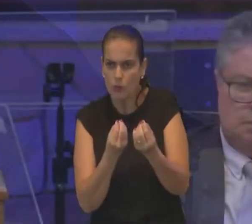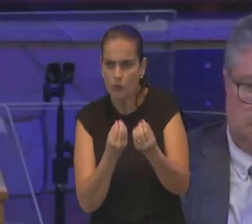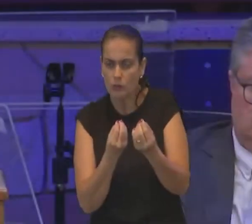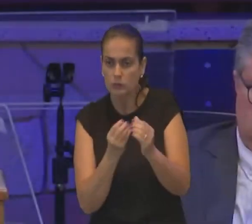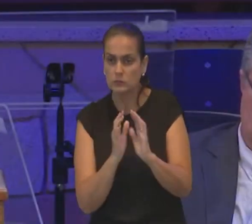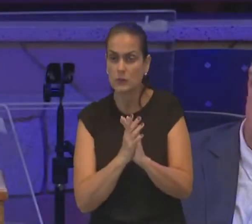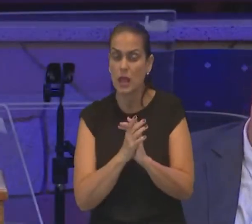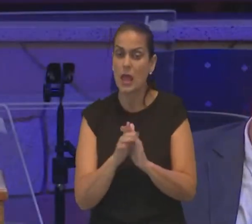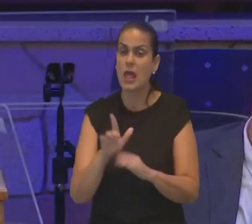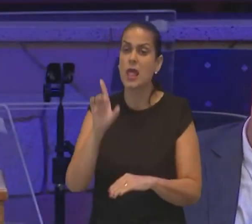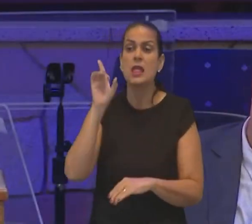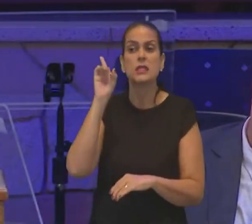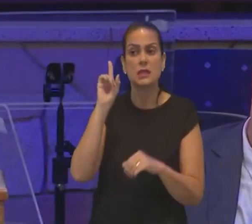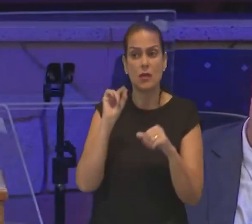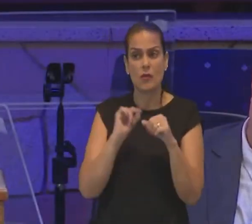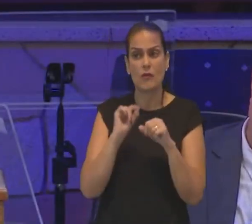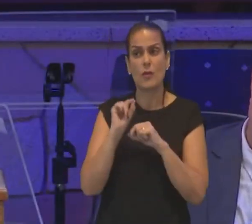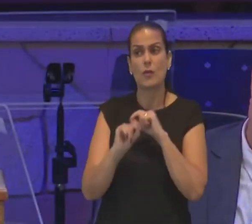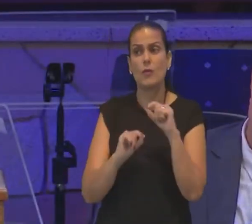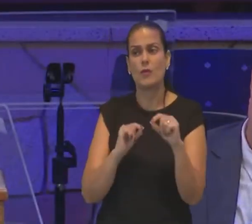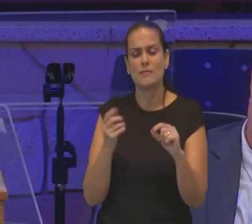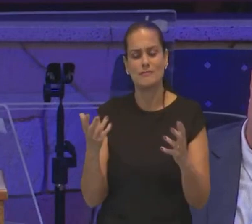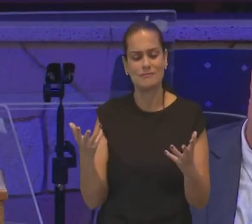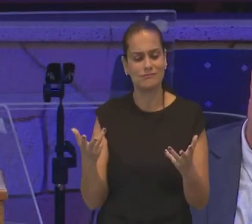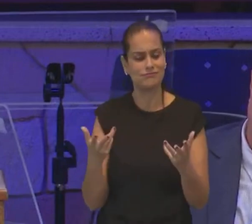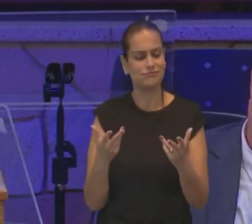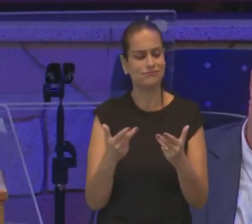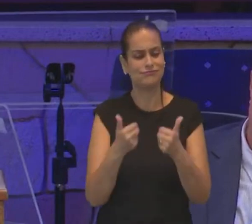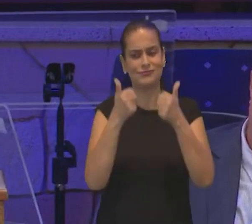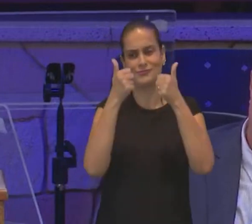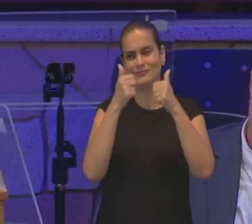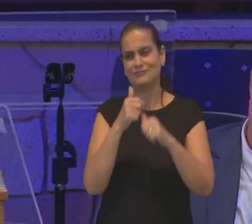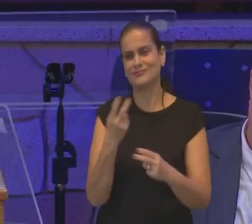E Deus tem feito, meus irmãos, maravilhas.